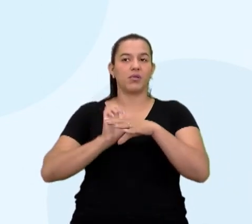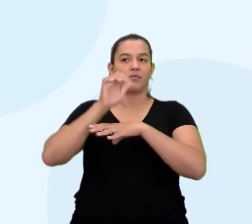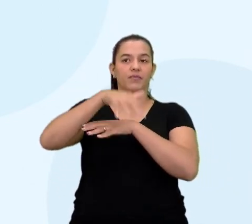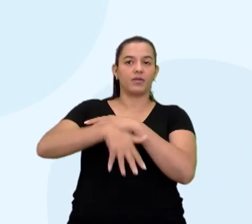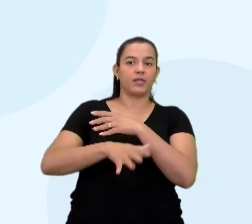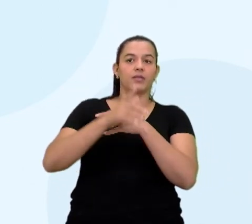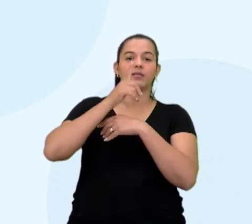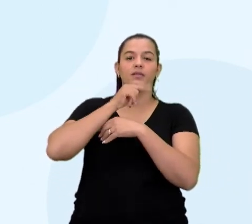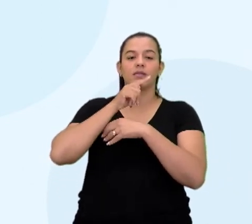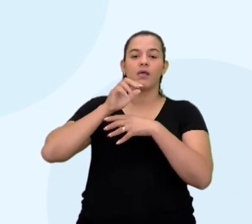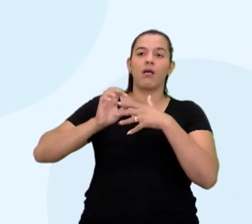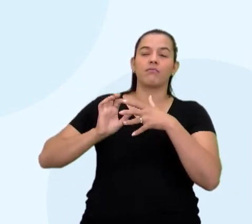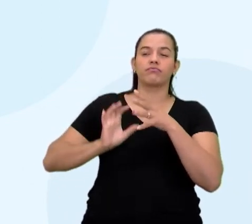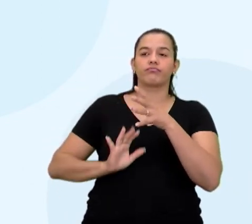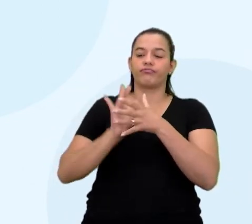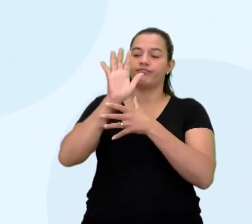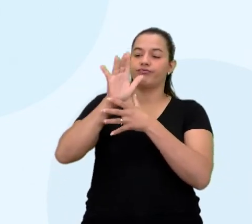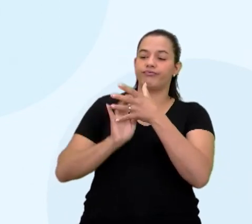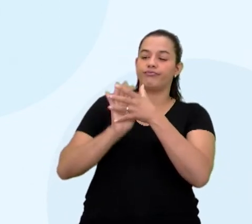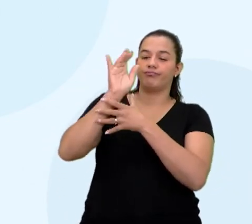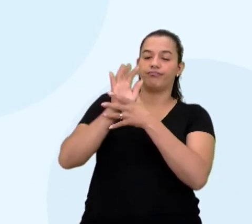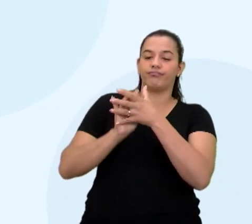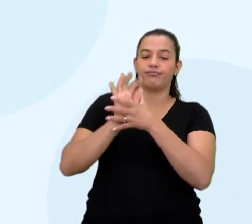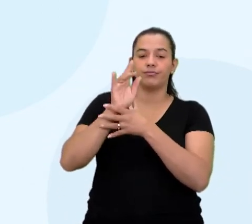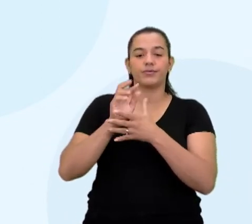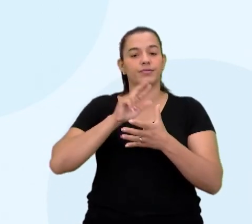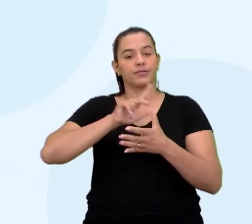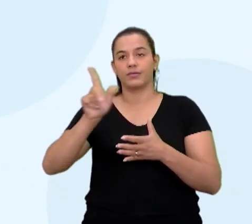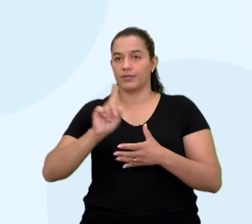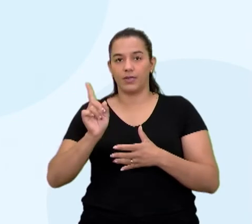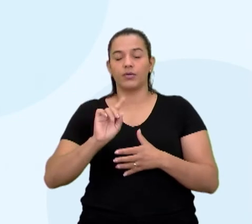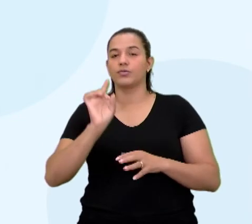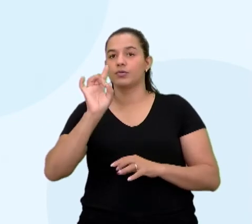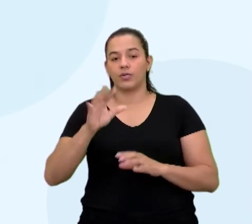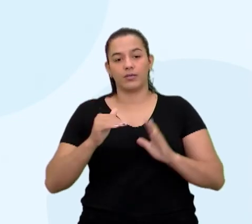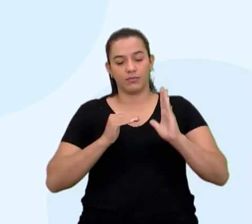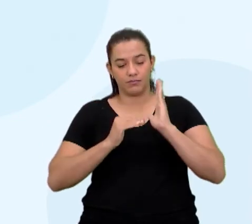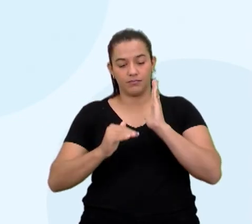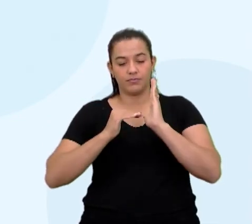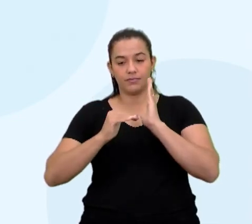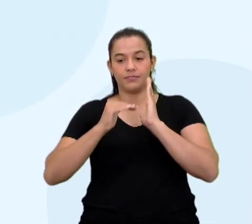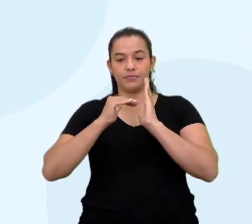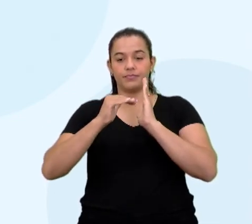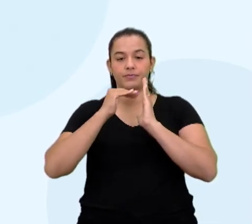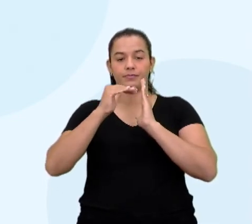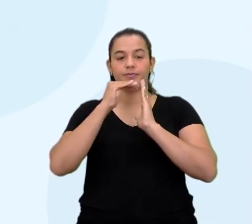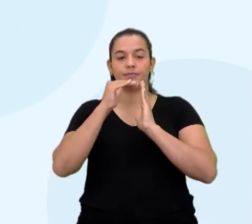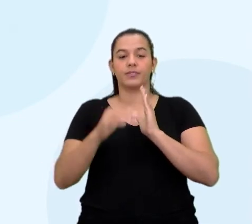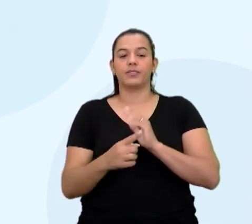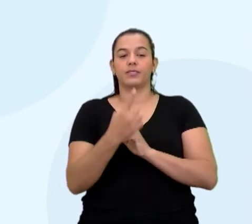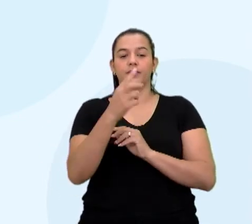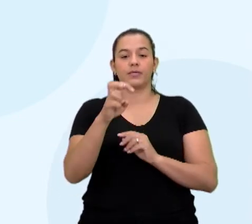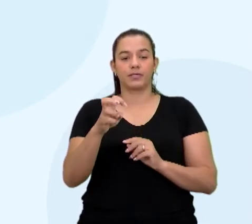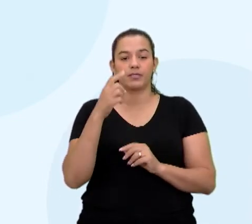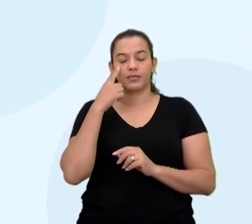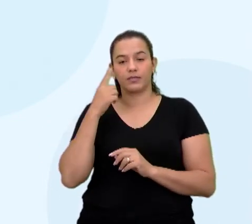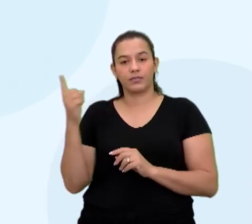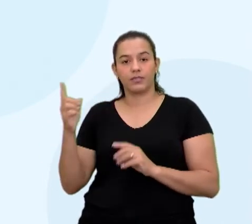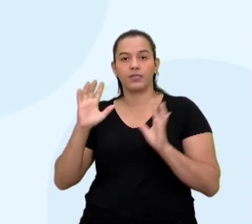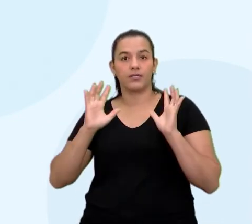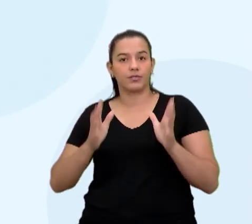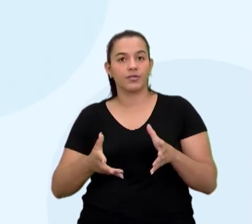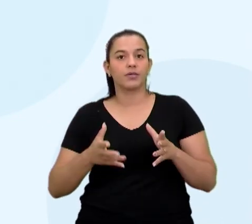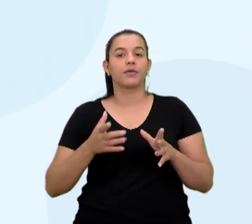onde sai a lava e acabou, beleza. Não, tá aí, ó. São várias partes aí. Pelo menos nessa imagem aqui tem 15 partes. Eu já vi imagens aí com